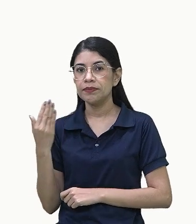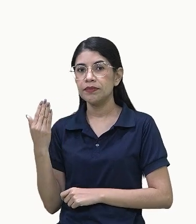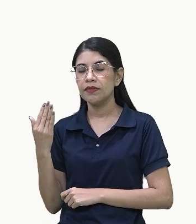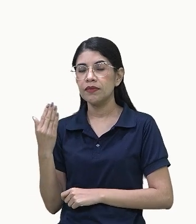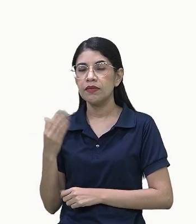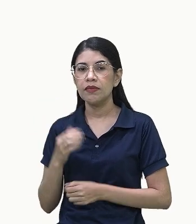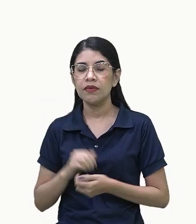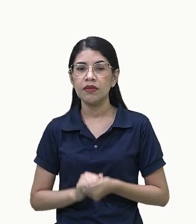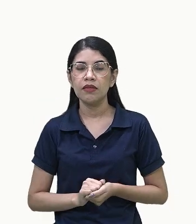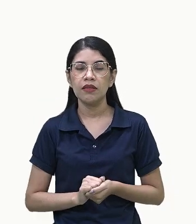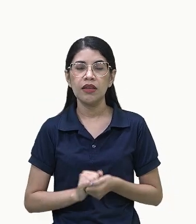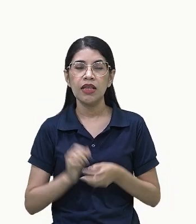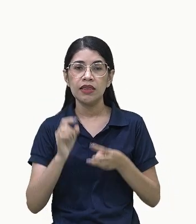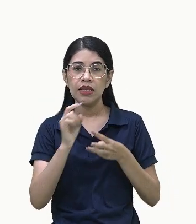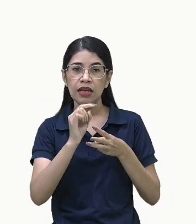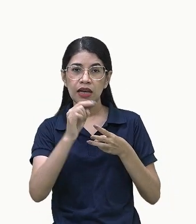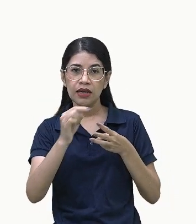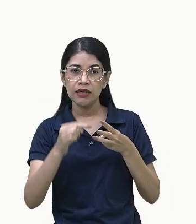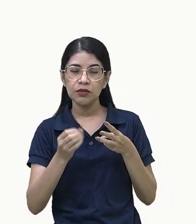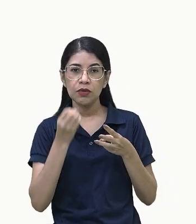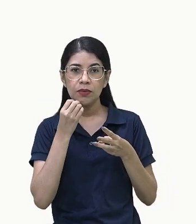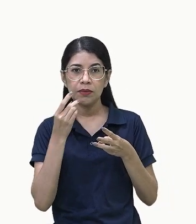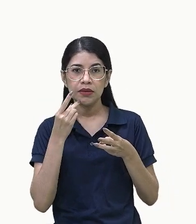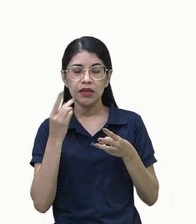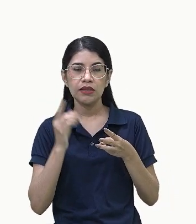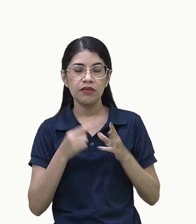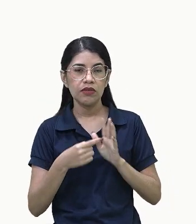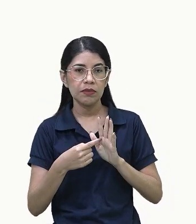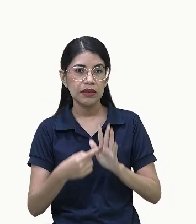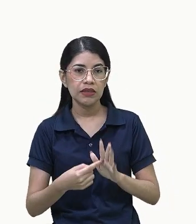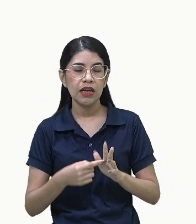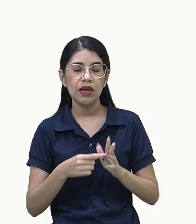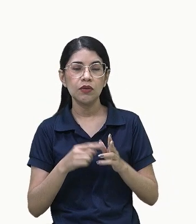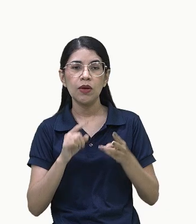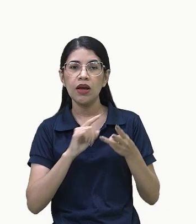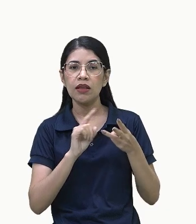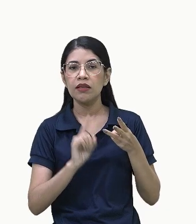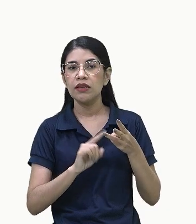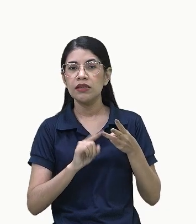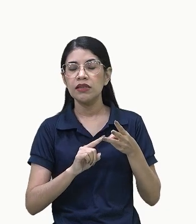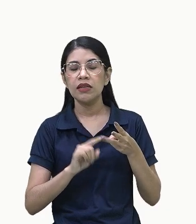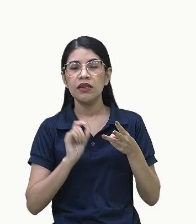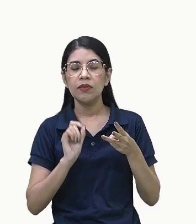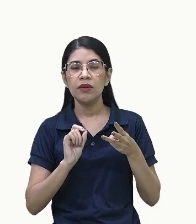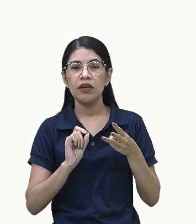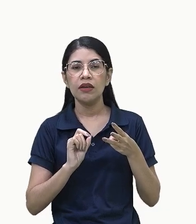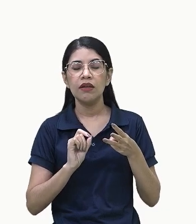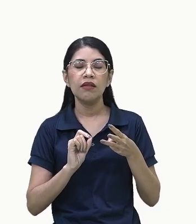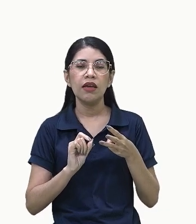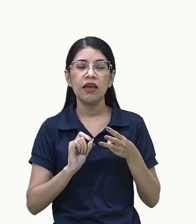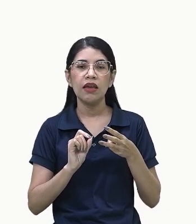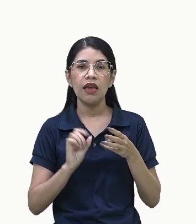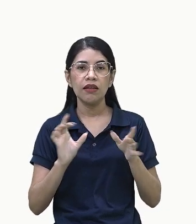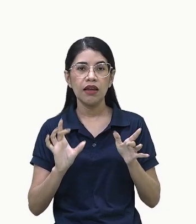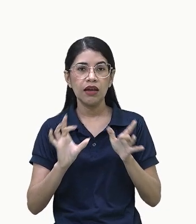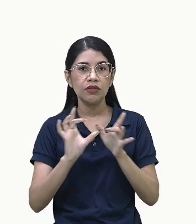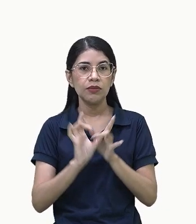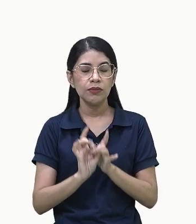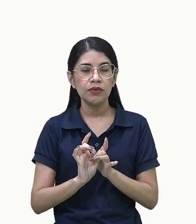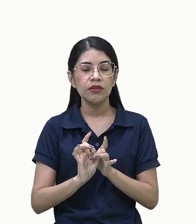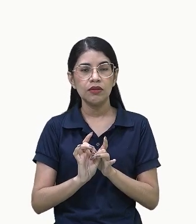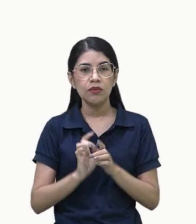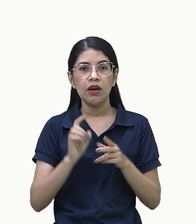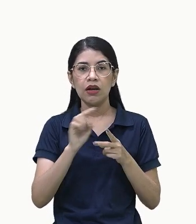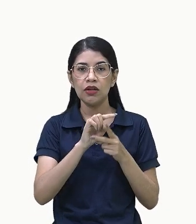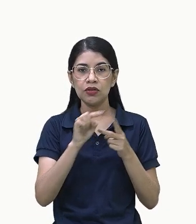dentro das 3 probabilidades apresentadas, uma delas sendo a probabilidade da interseção, tá